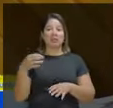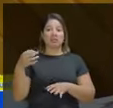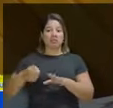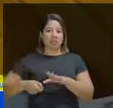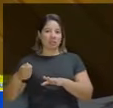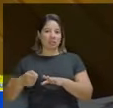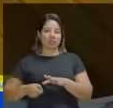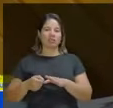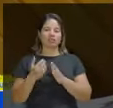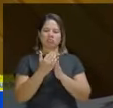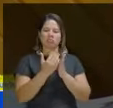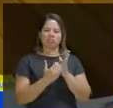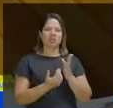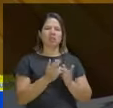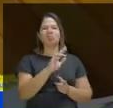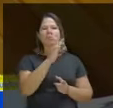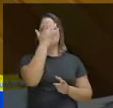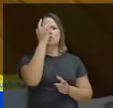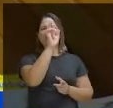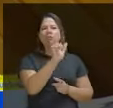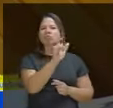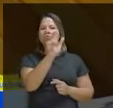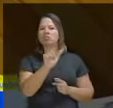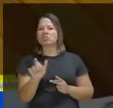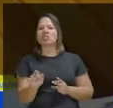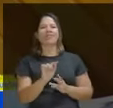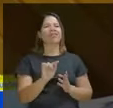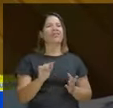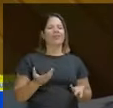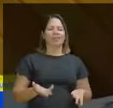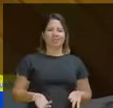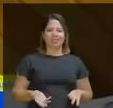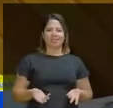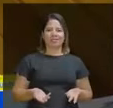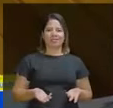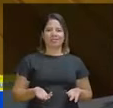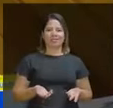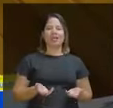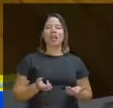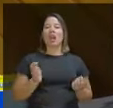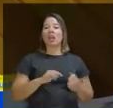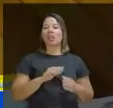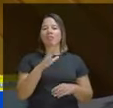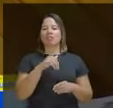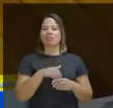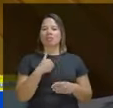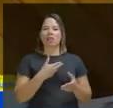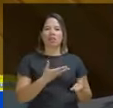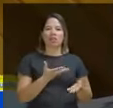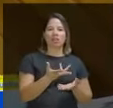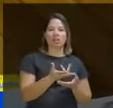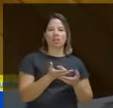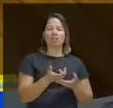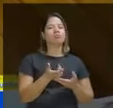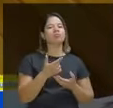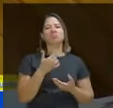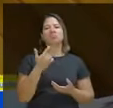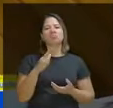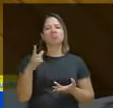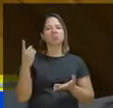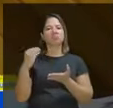dessas pessoas ou a comprovação de quem eram os eleitores aptos a votar na circunscrição do pleito, requisito